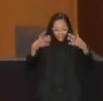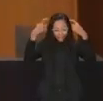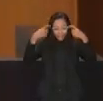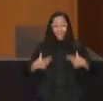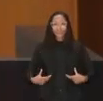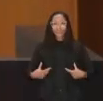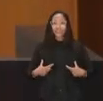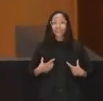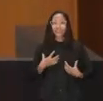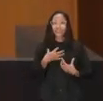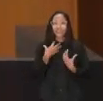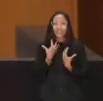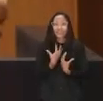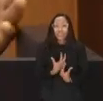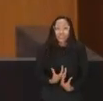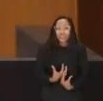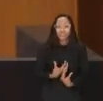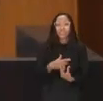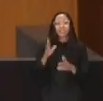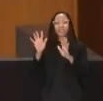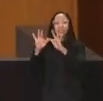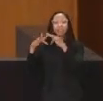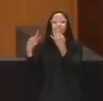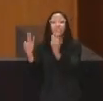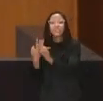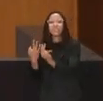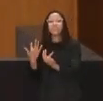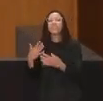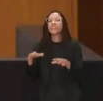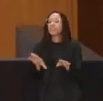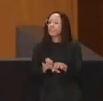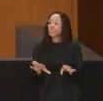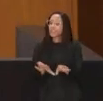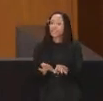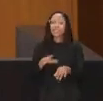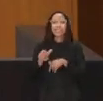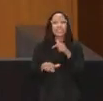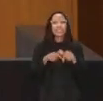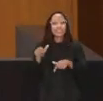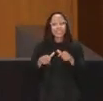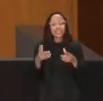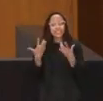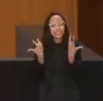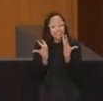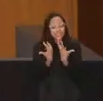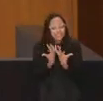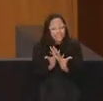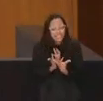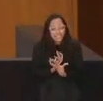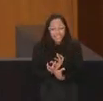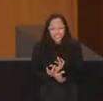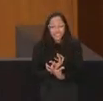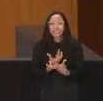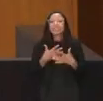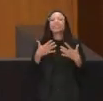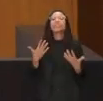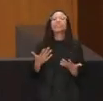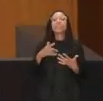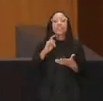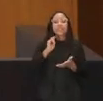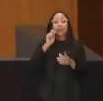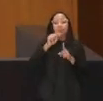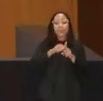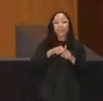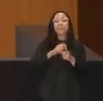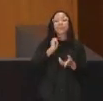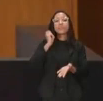vai se acabando e os seus filhos passam a tomar nojo de curral. Porque todo final de mês você recebe o seu pagamento do leite, que você